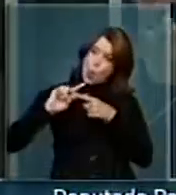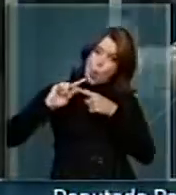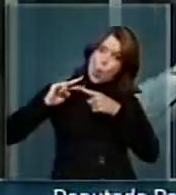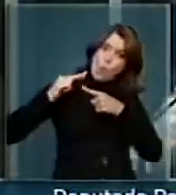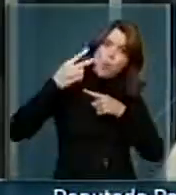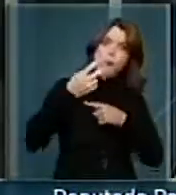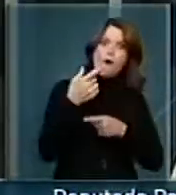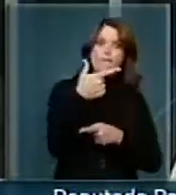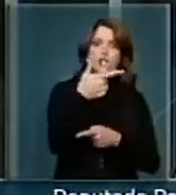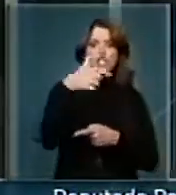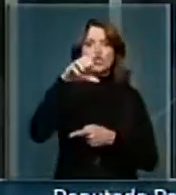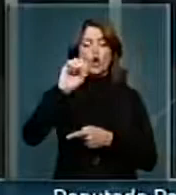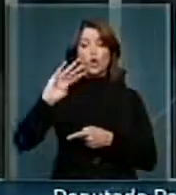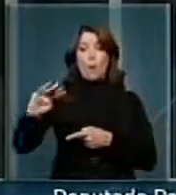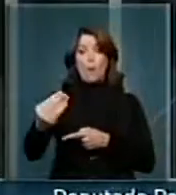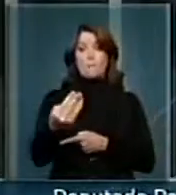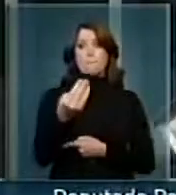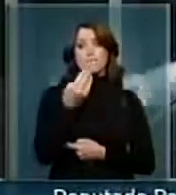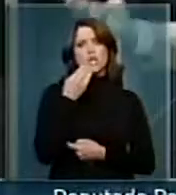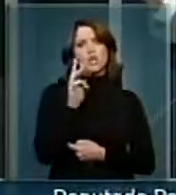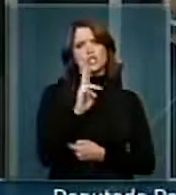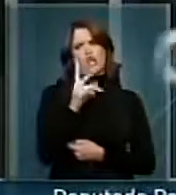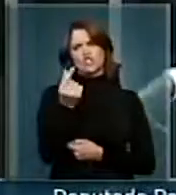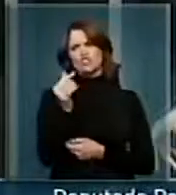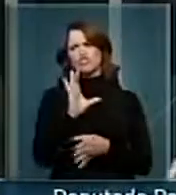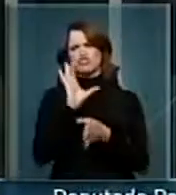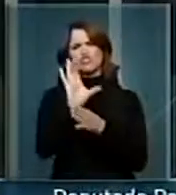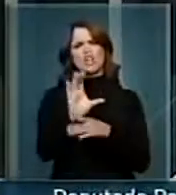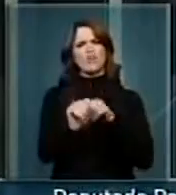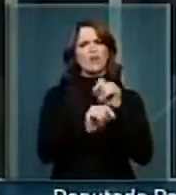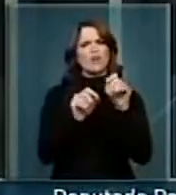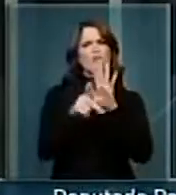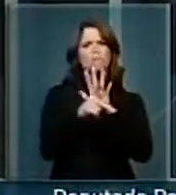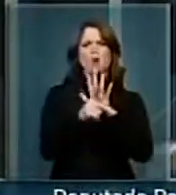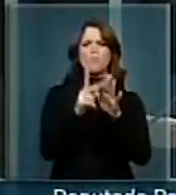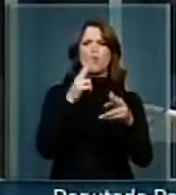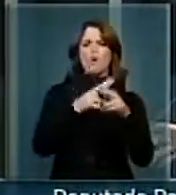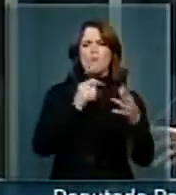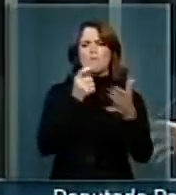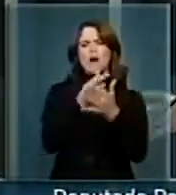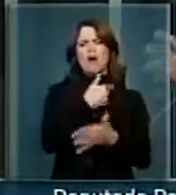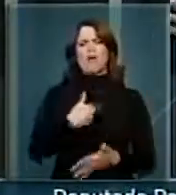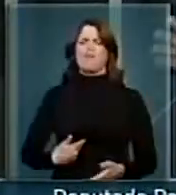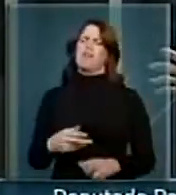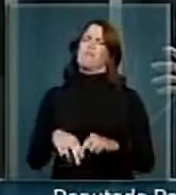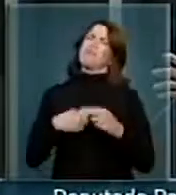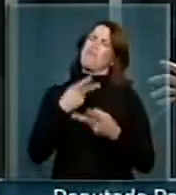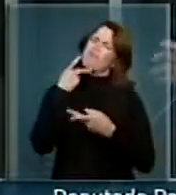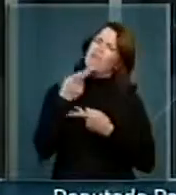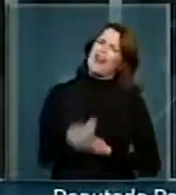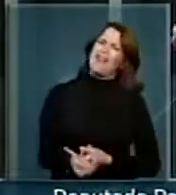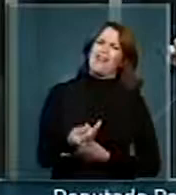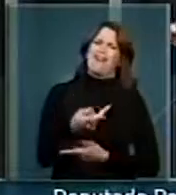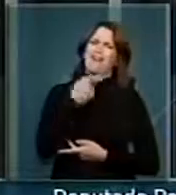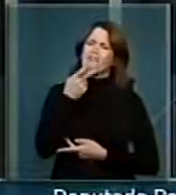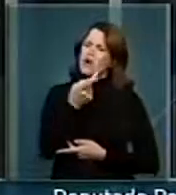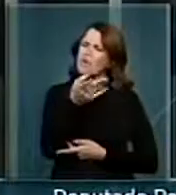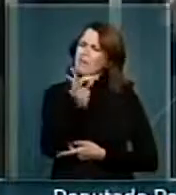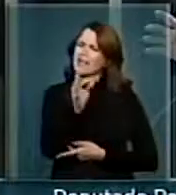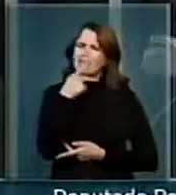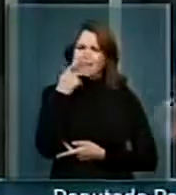bilhões de reais em recursos que entram no caixa do governo. Portanto, dizer o Partido